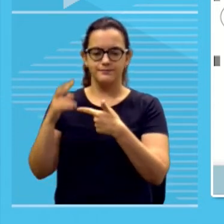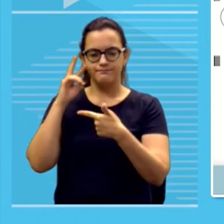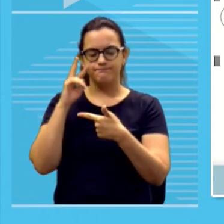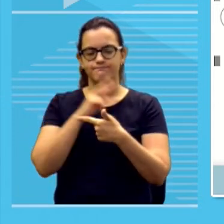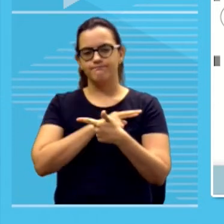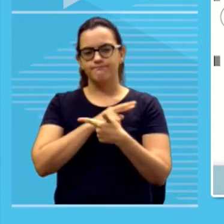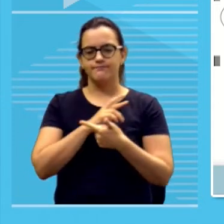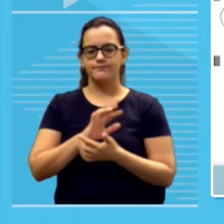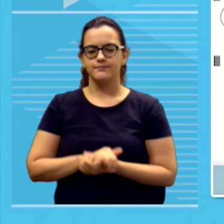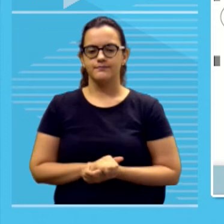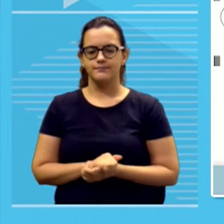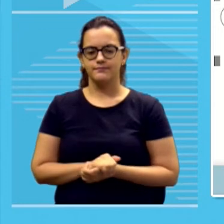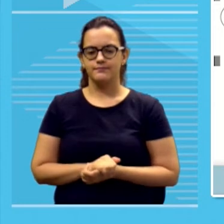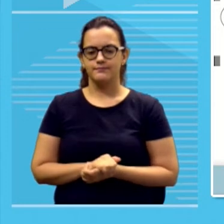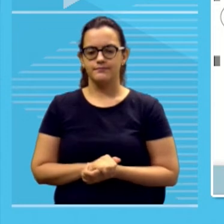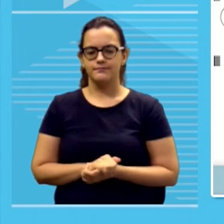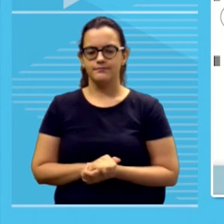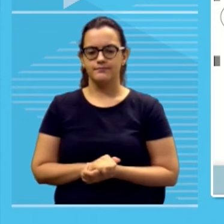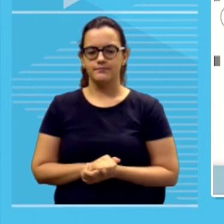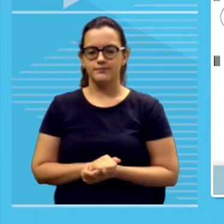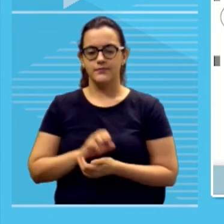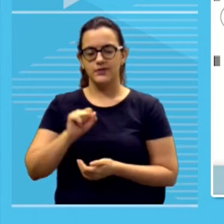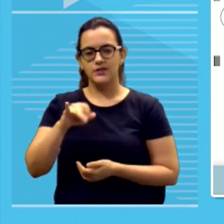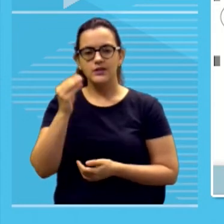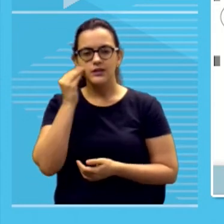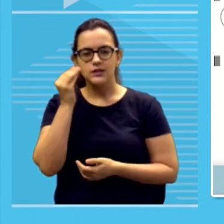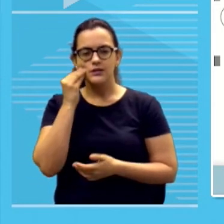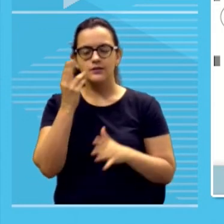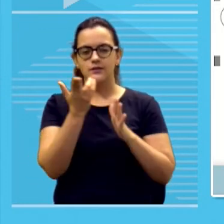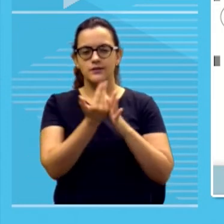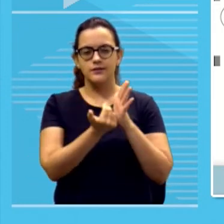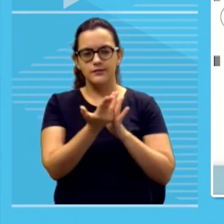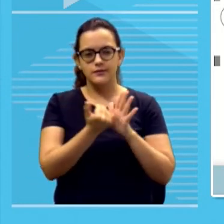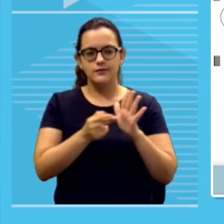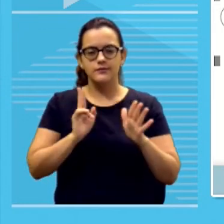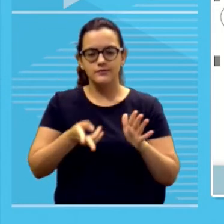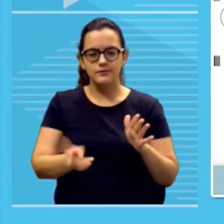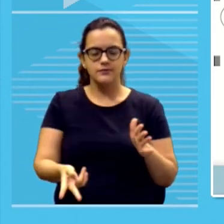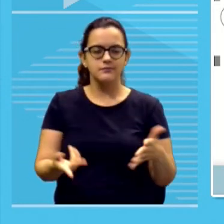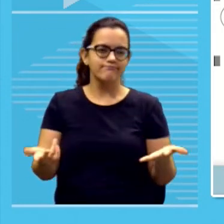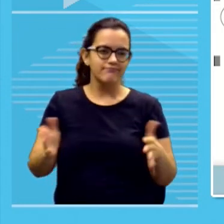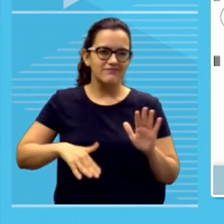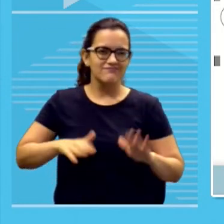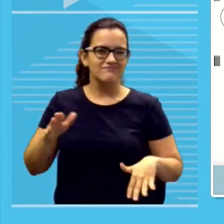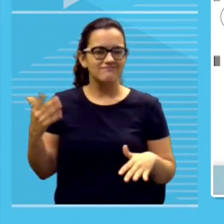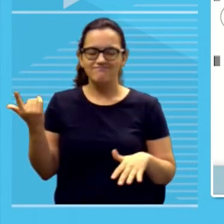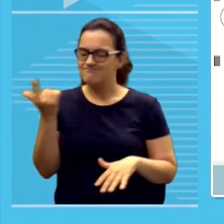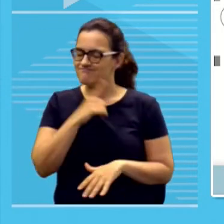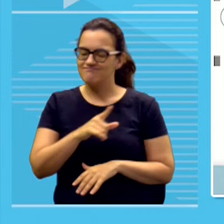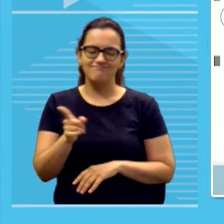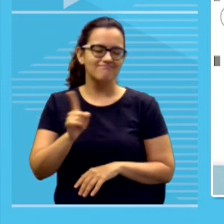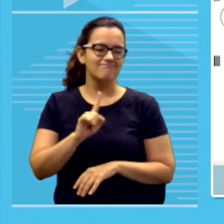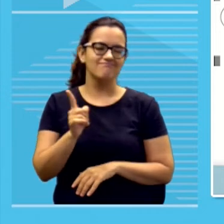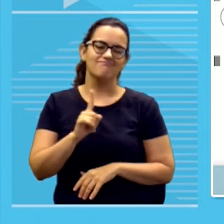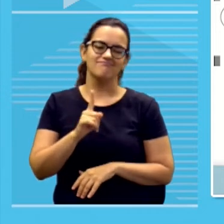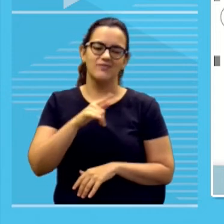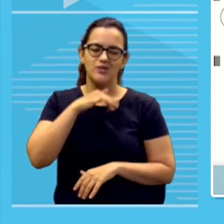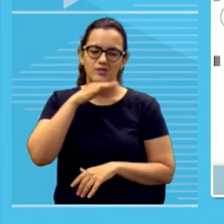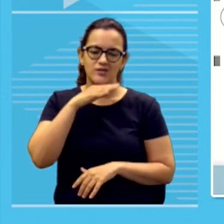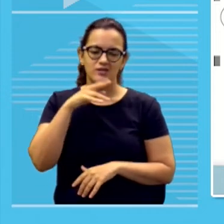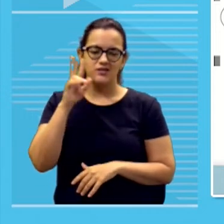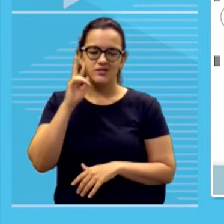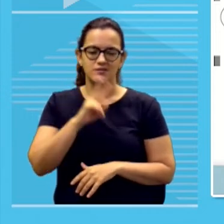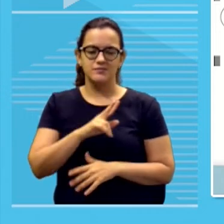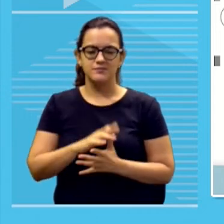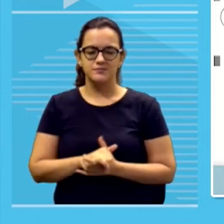por isso que eu disse que não é interessante você ficar dependendo do plano cartesiano aqui é o ponto b para o senhor tá vendo